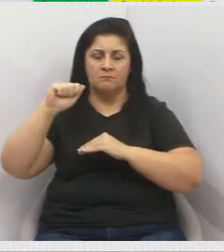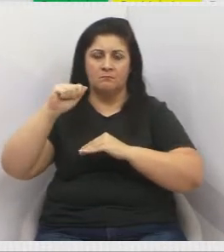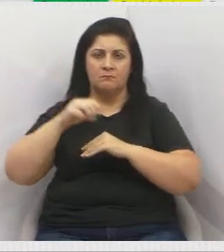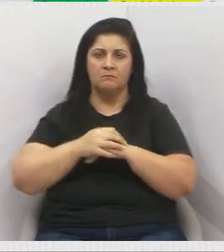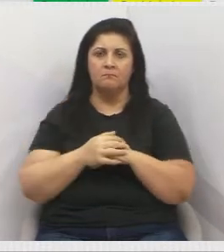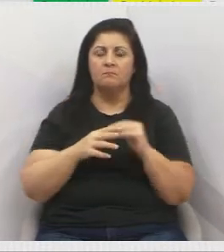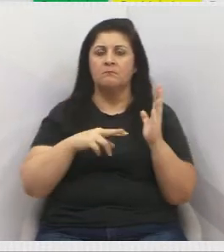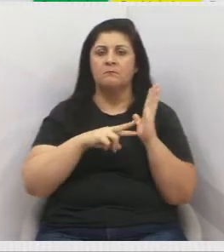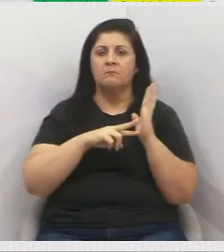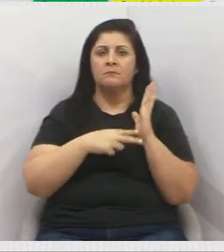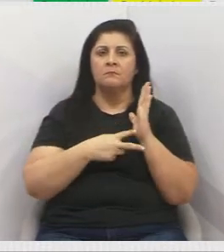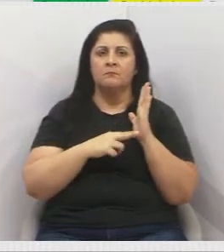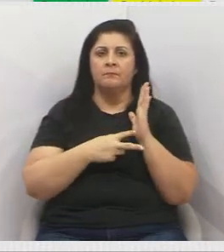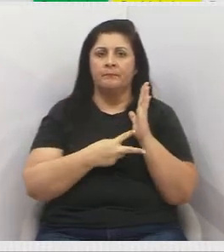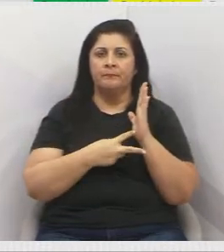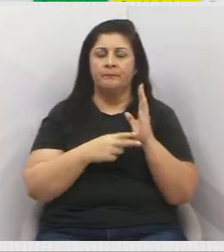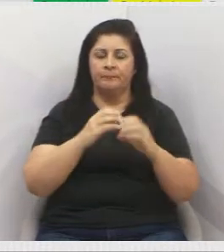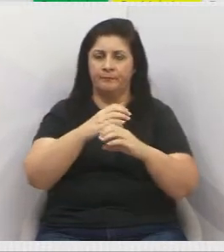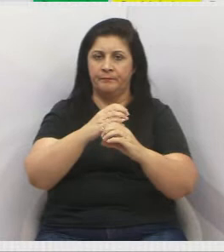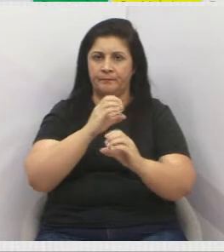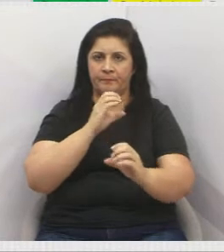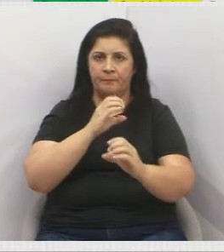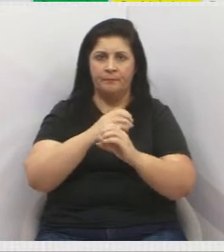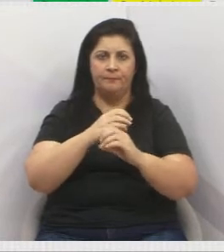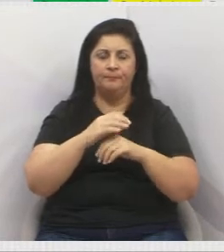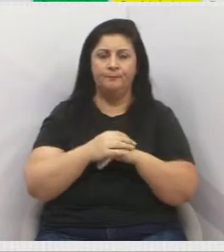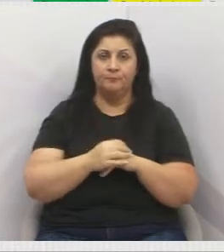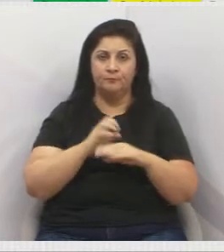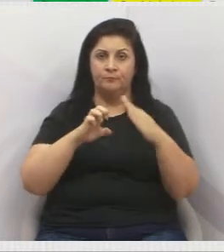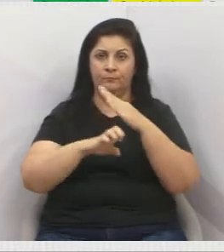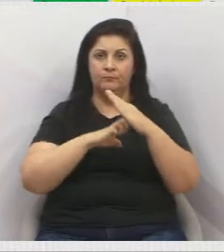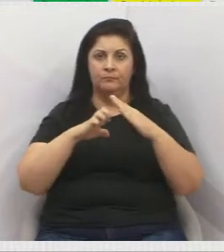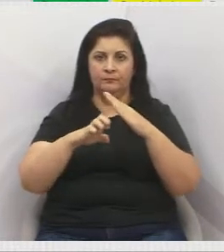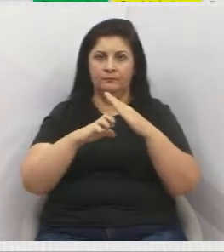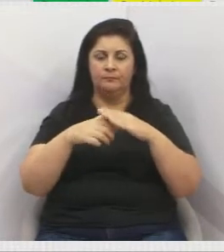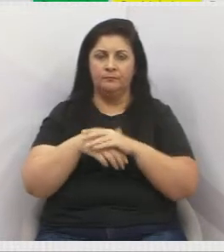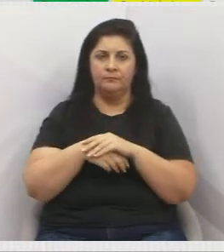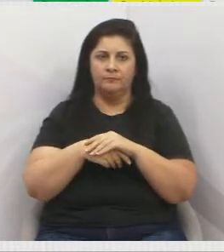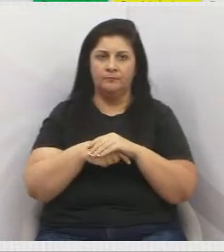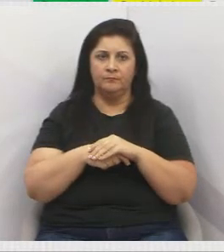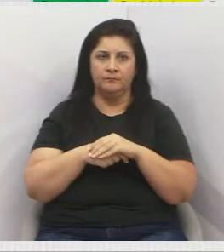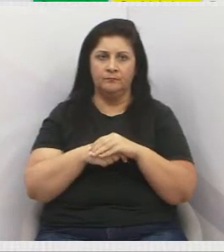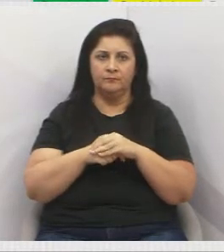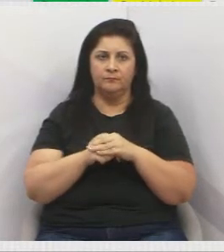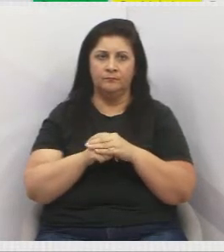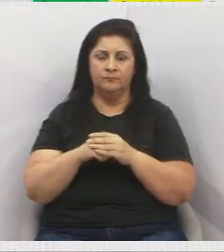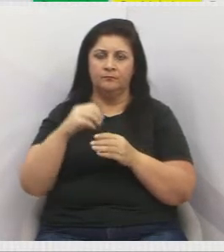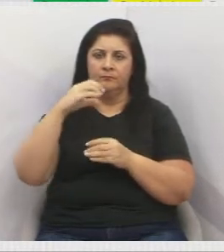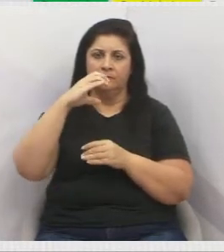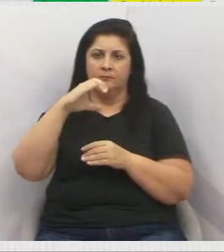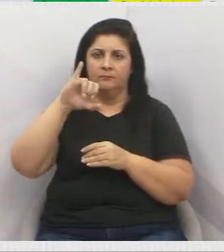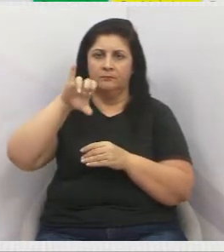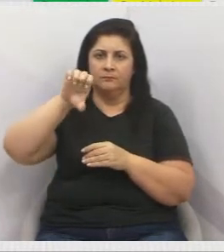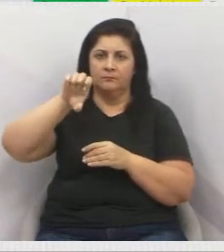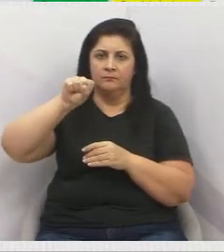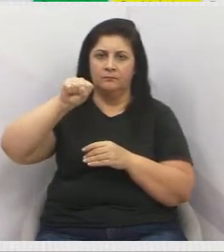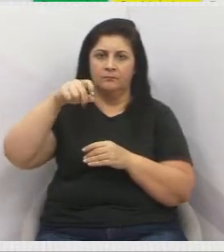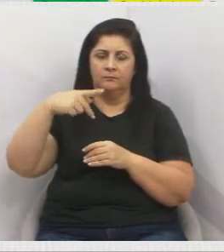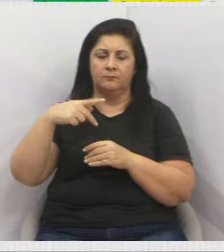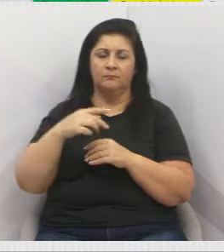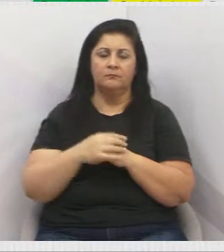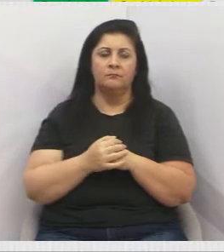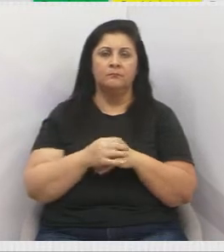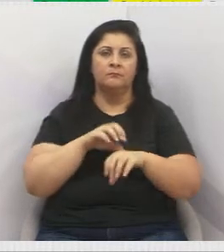entidades de classe sindical, Sindicato dos Engenheiros, empresas ou entidades profissionais, Centro das Indústrias do Estado de São Paulo, CIESP,